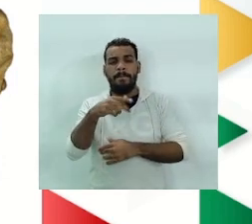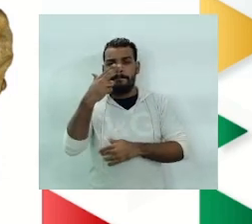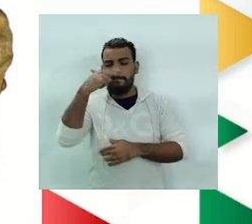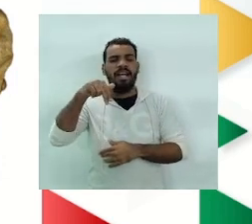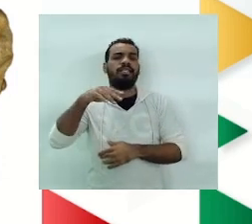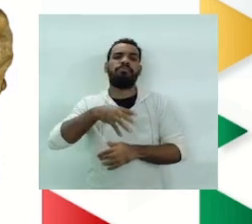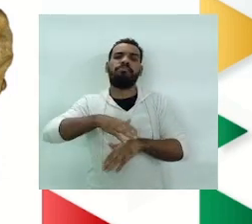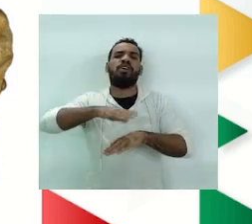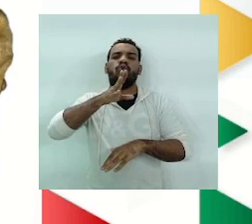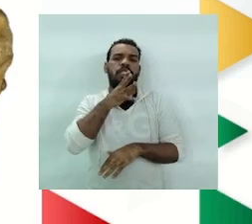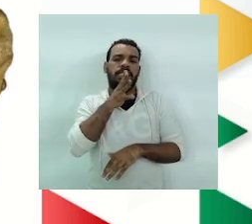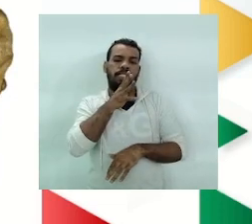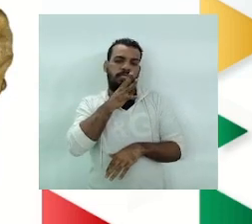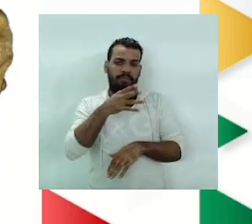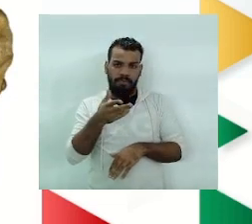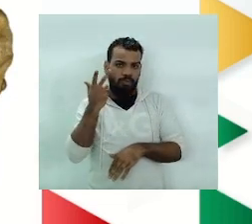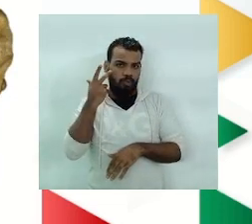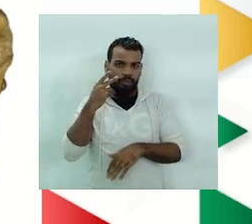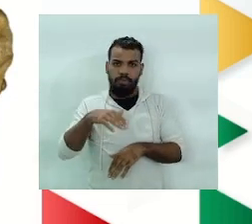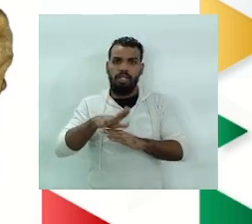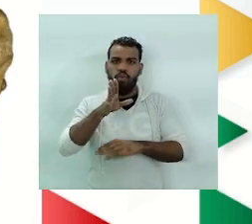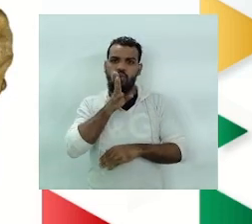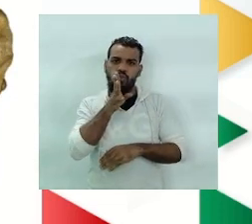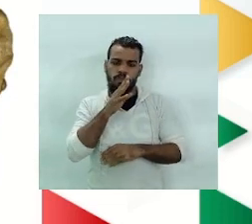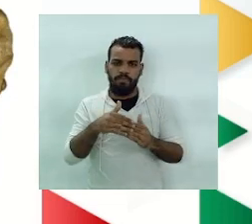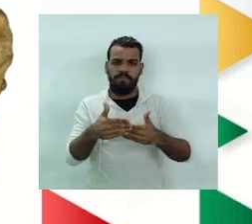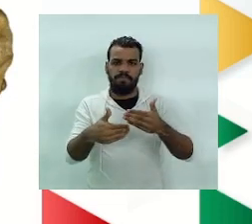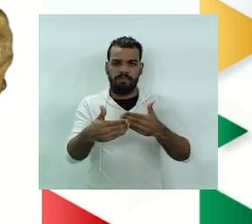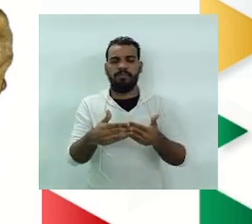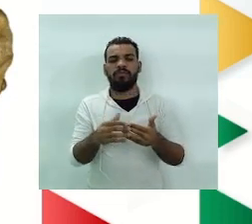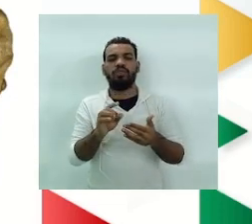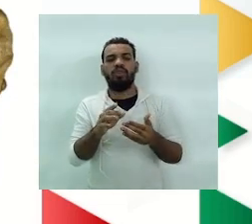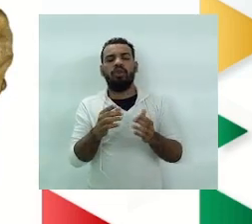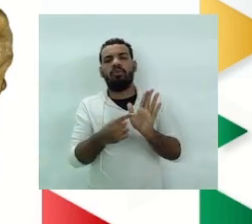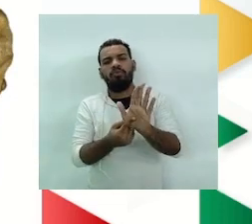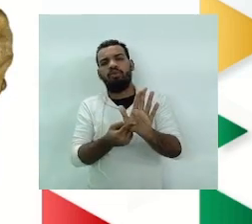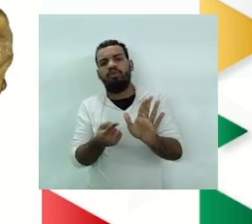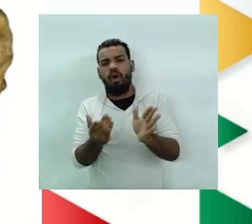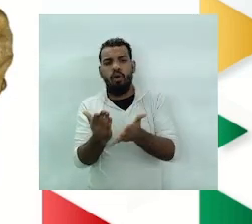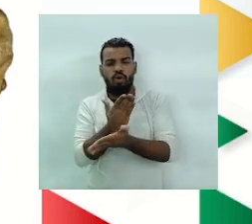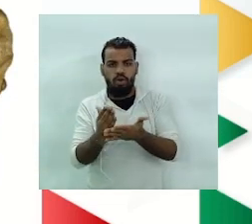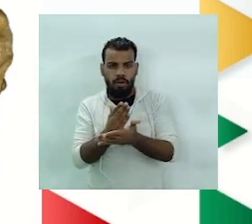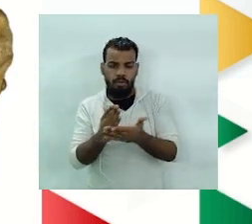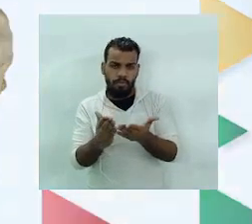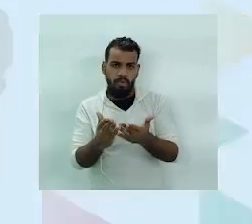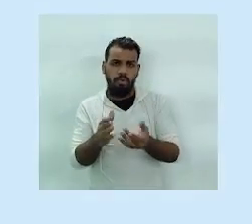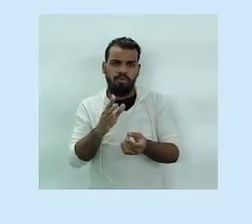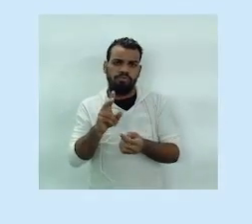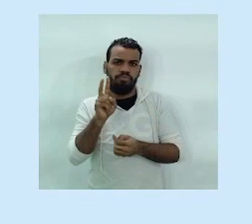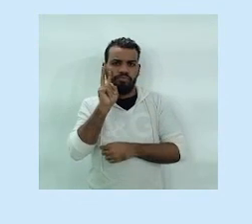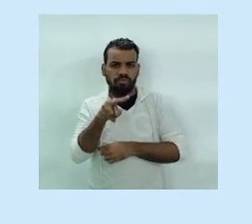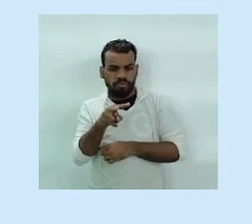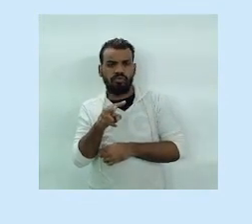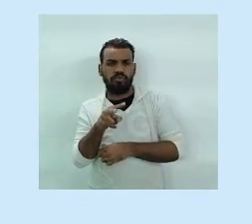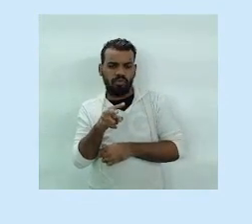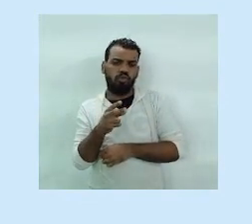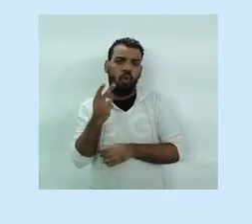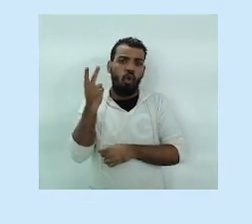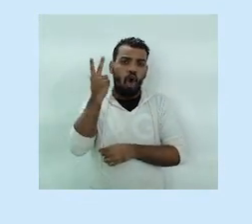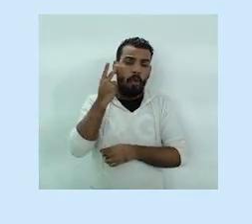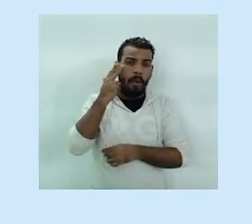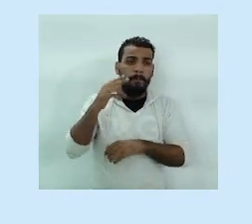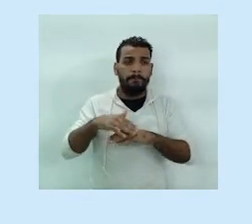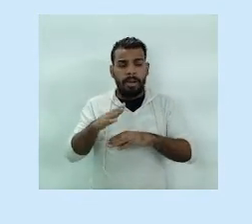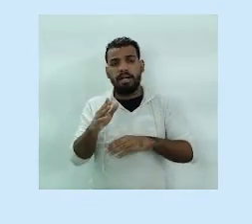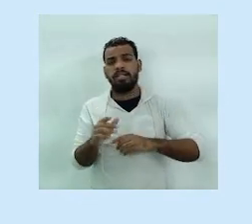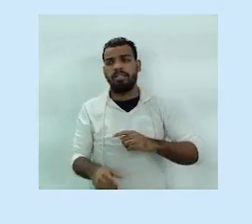fossilização. Os fósseis mais comuns apresentam apenas partes duras. Então, os fósseis que nós observamos, os mais comuns,